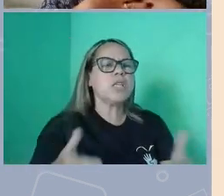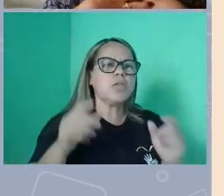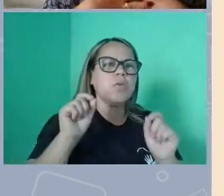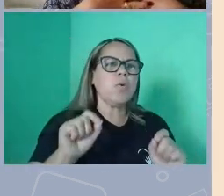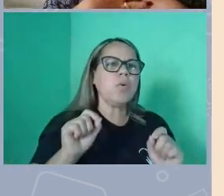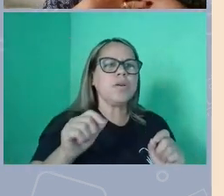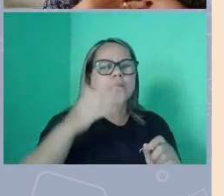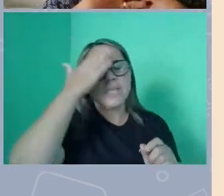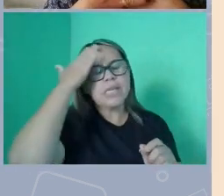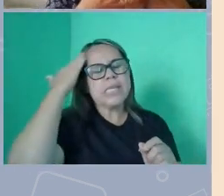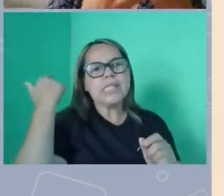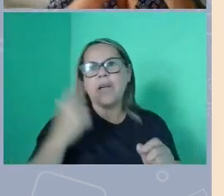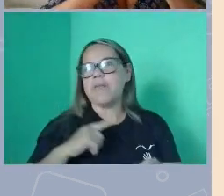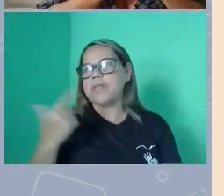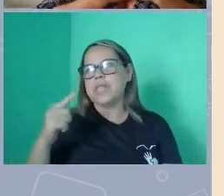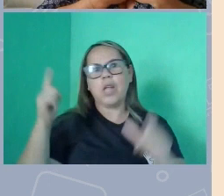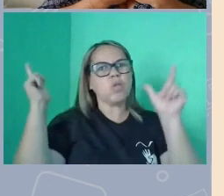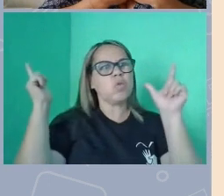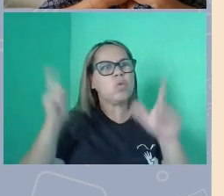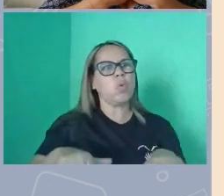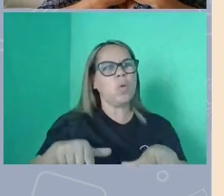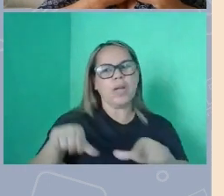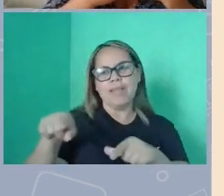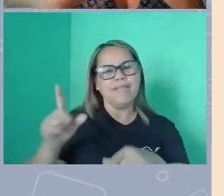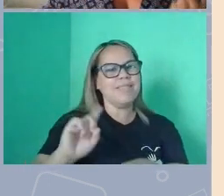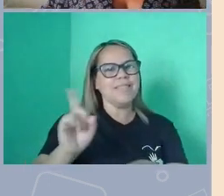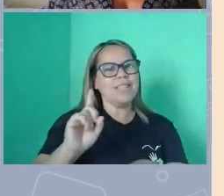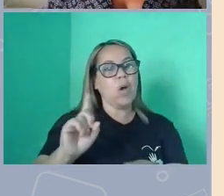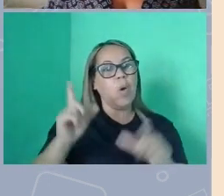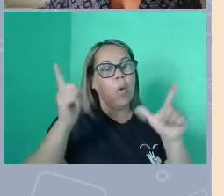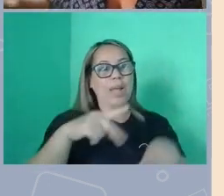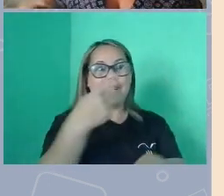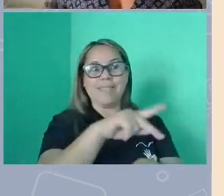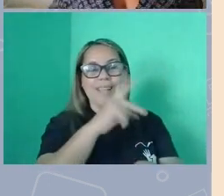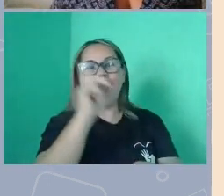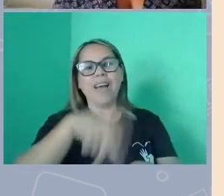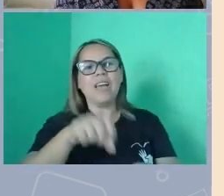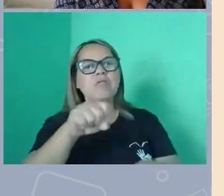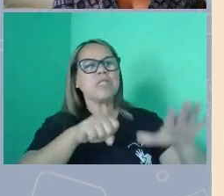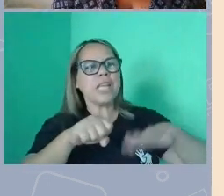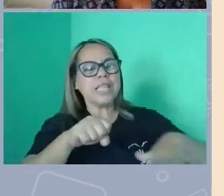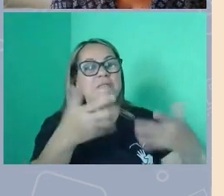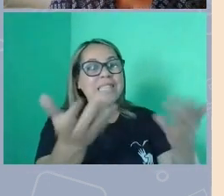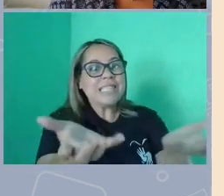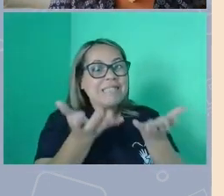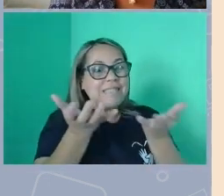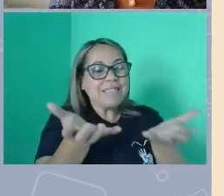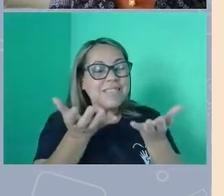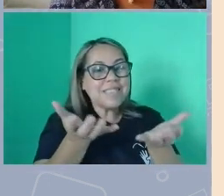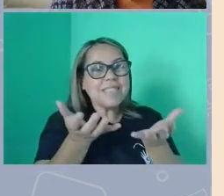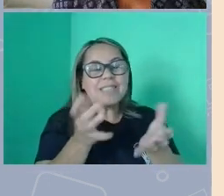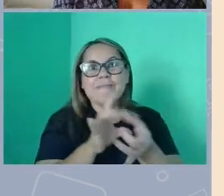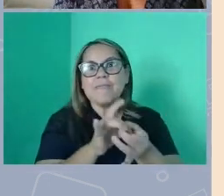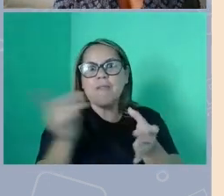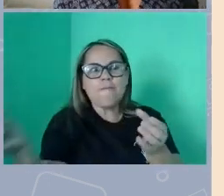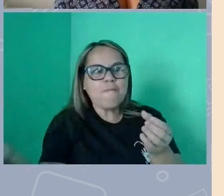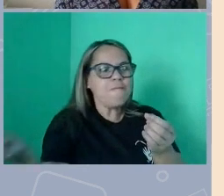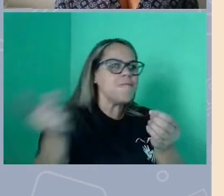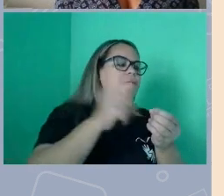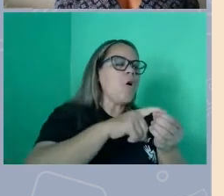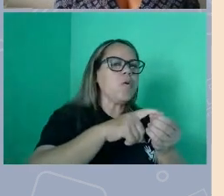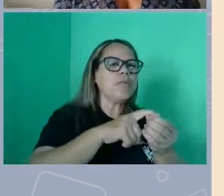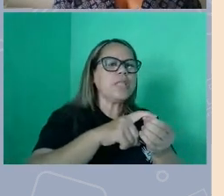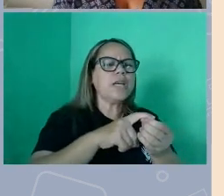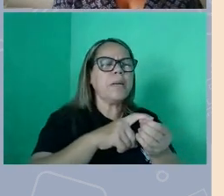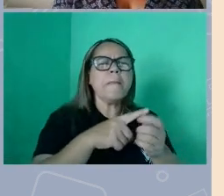está no lugar dele né o lugar dele é um sertão e aí ele quer exatamente né poder voltar e o que é